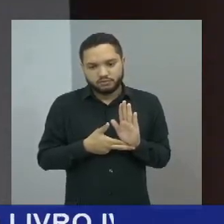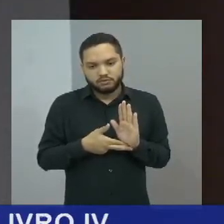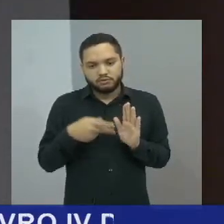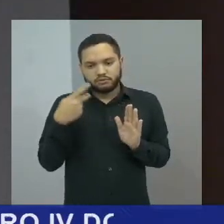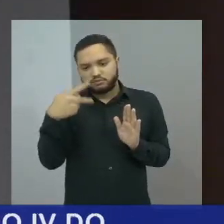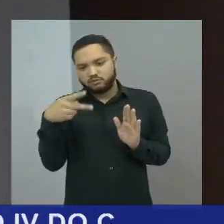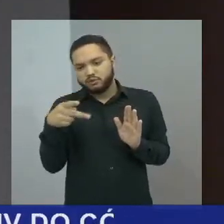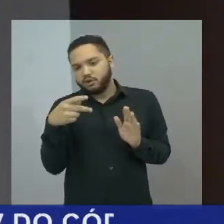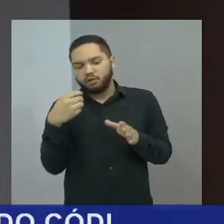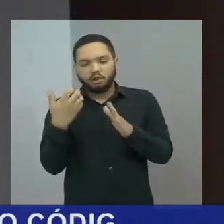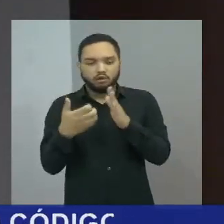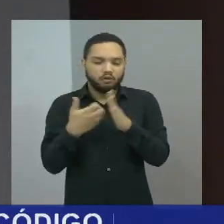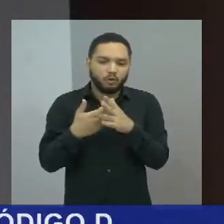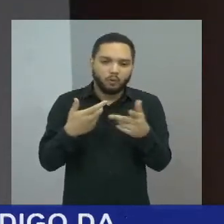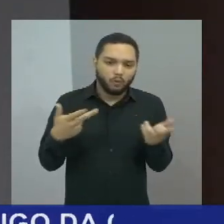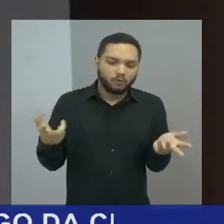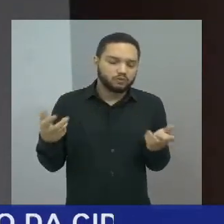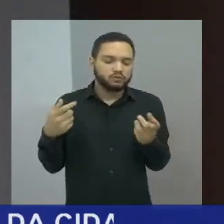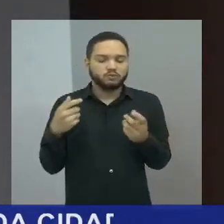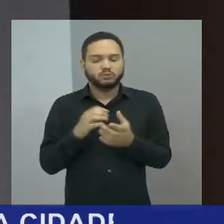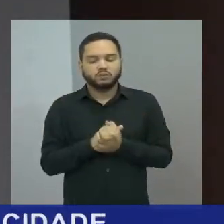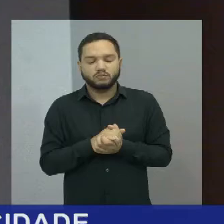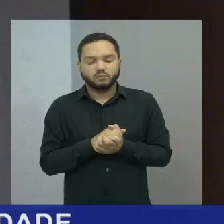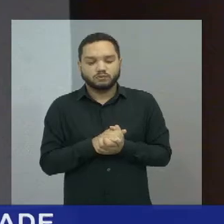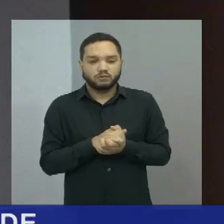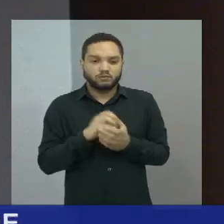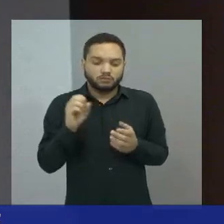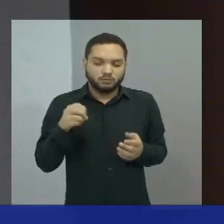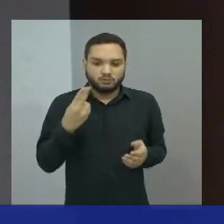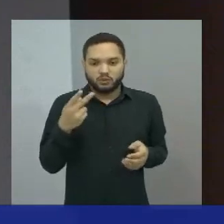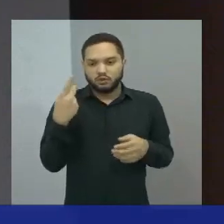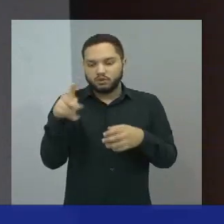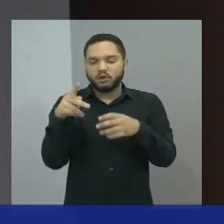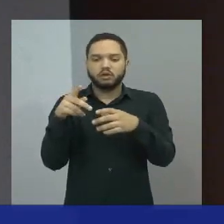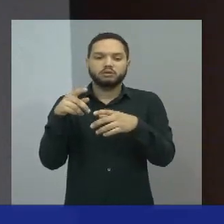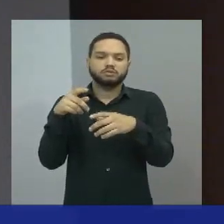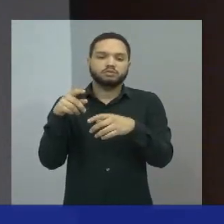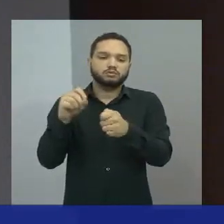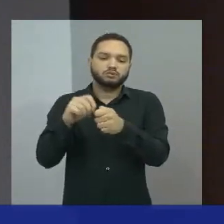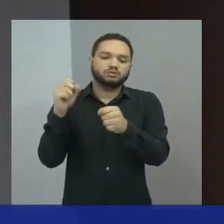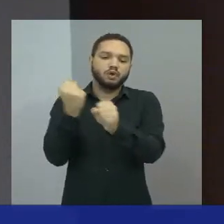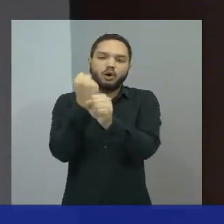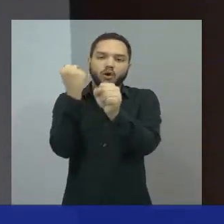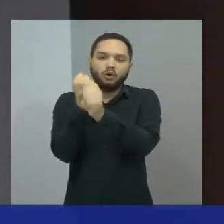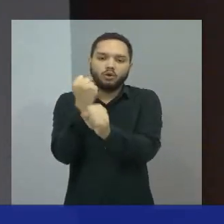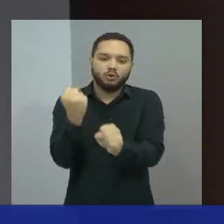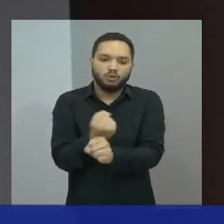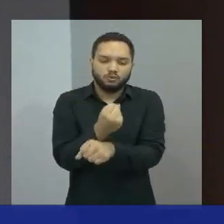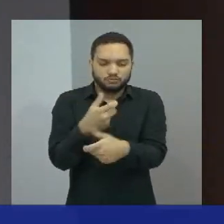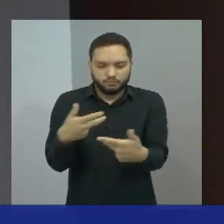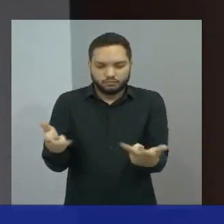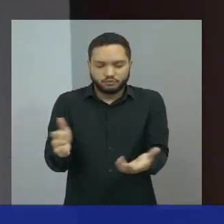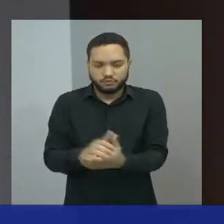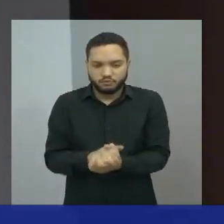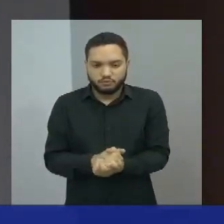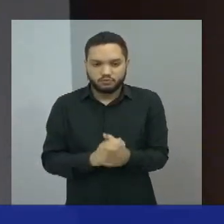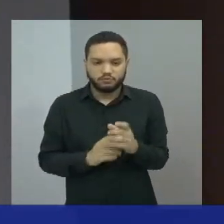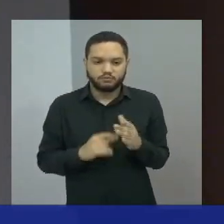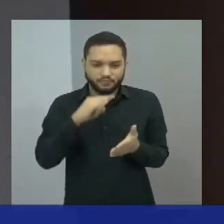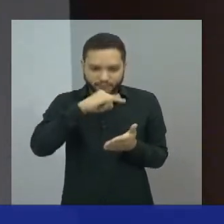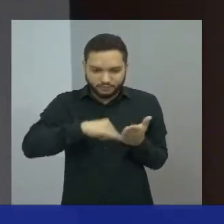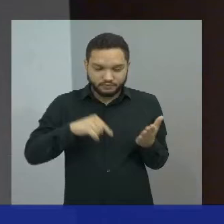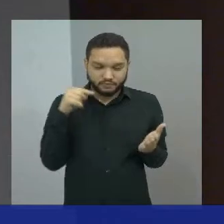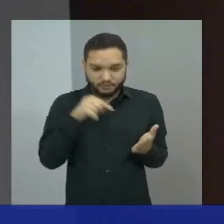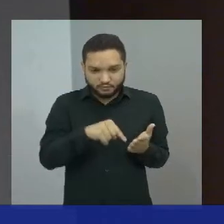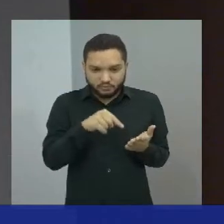tentando empreender, ou aquela obra que ela está tentando realizar. O licenciamento é quando a